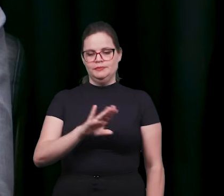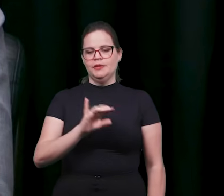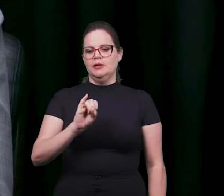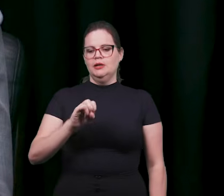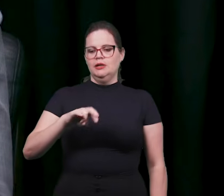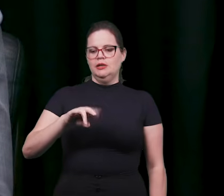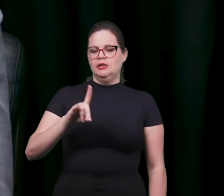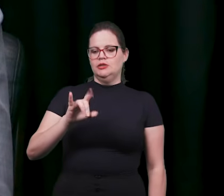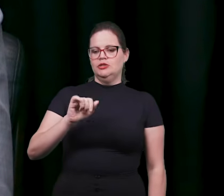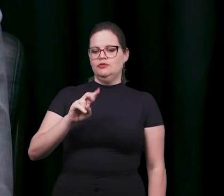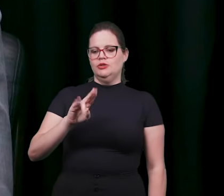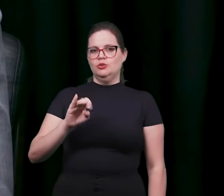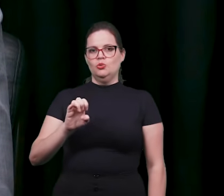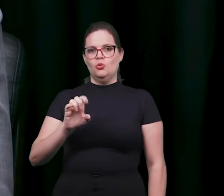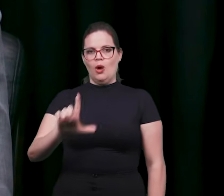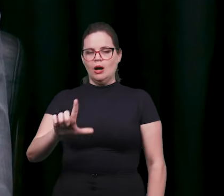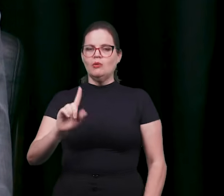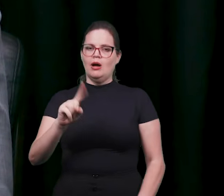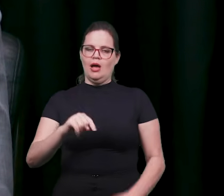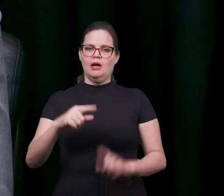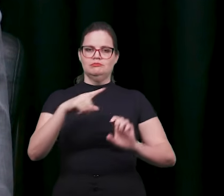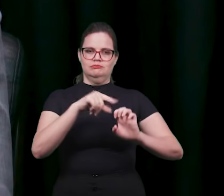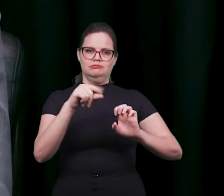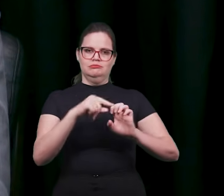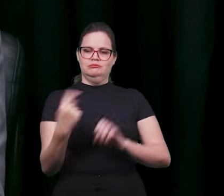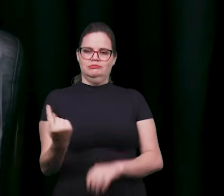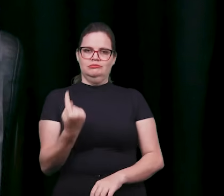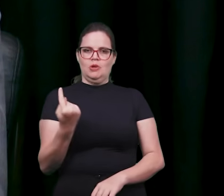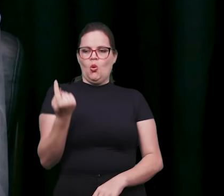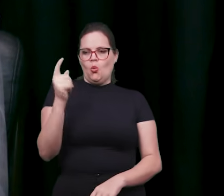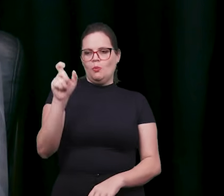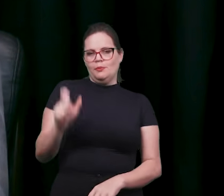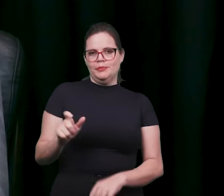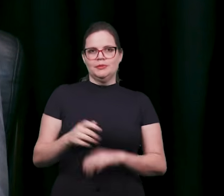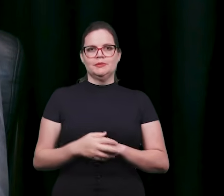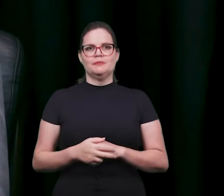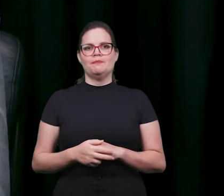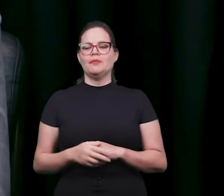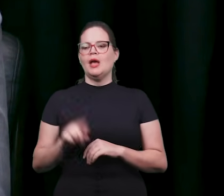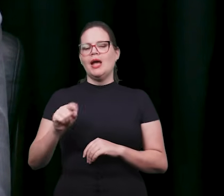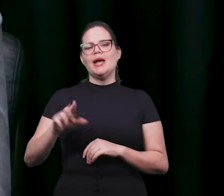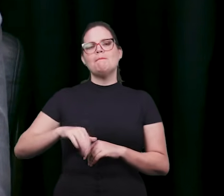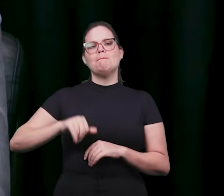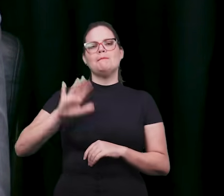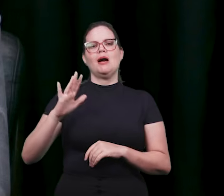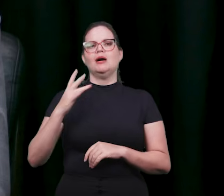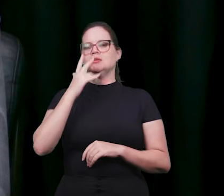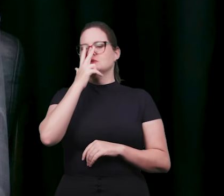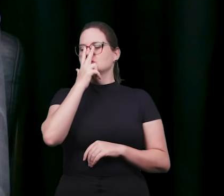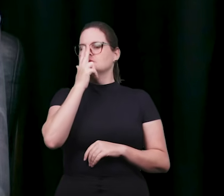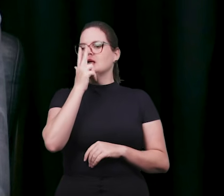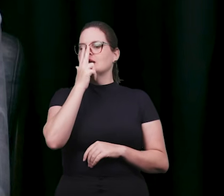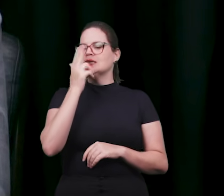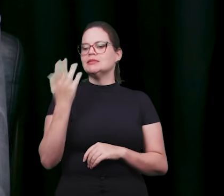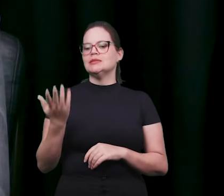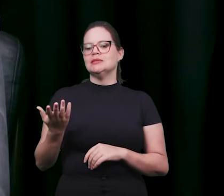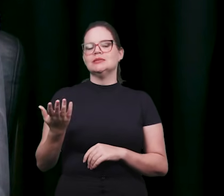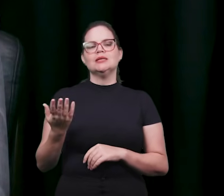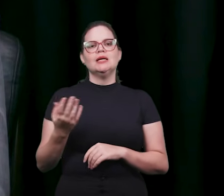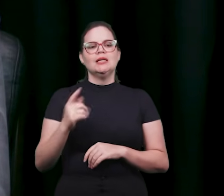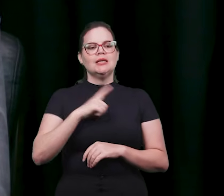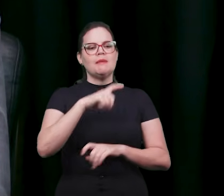que, como podemos olhar para o nosso dia a dia, como você disse, vivemos às vezes um momento de muita informalidade.